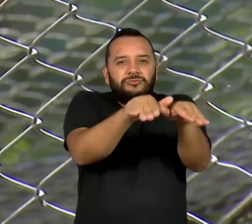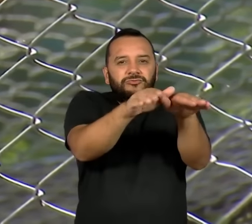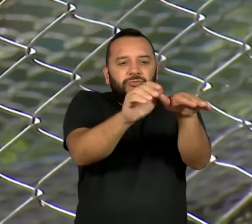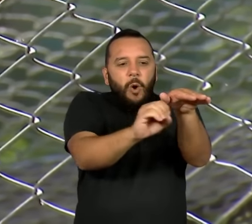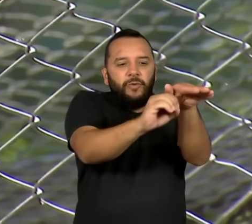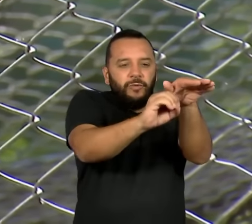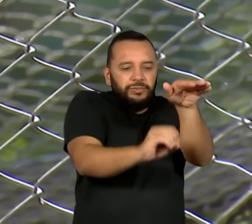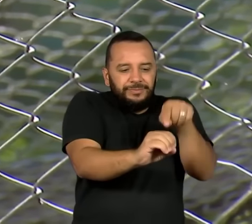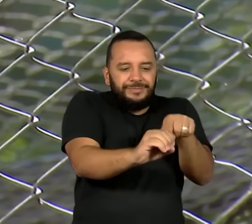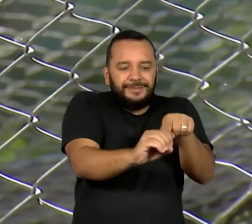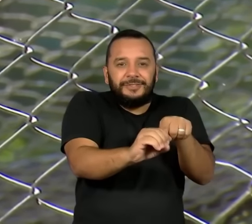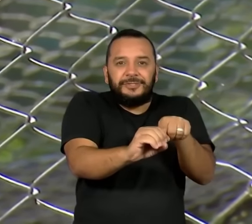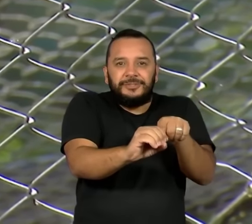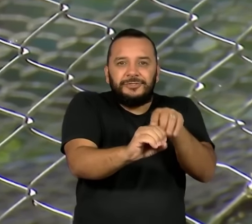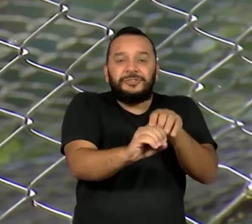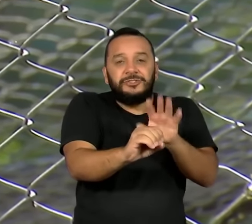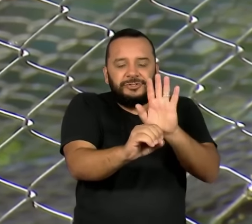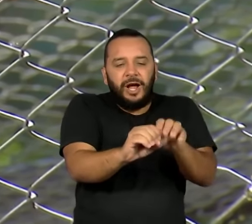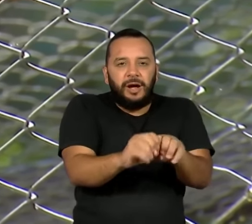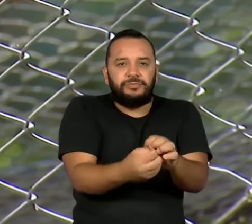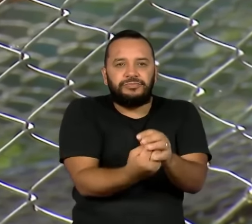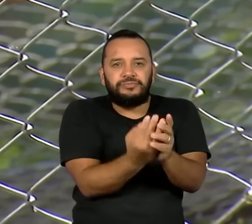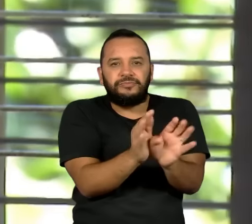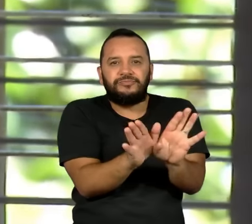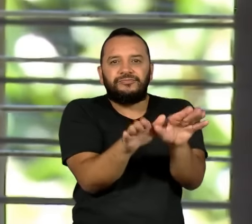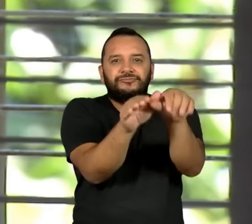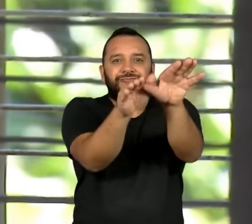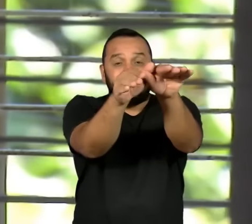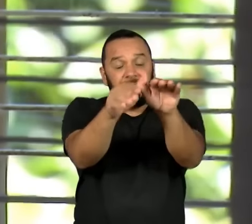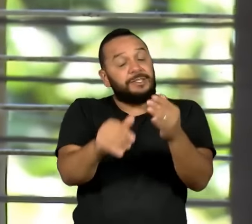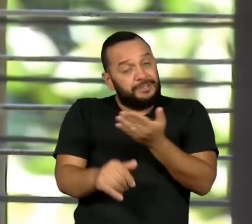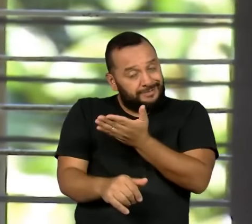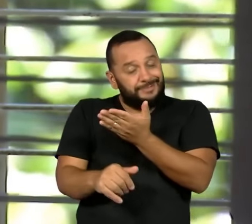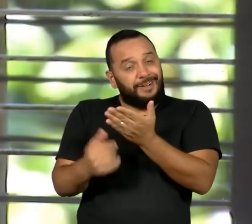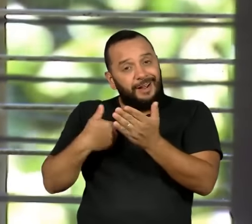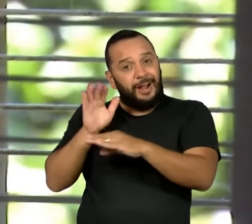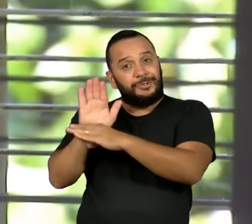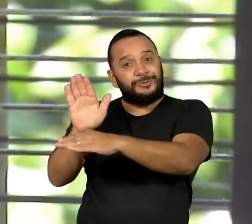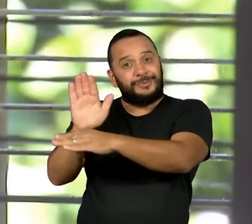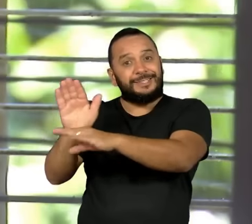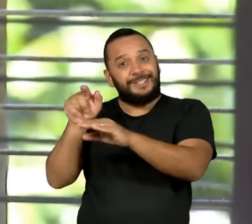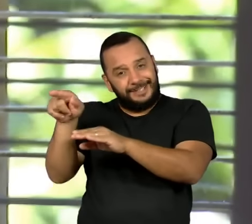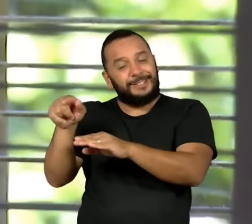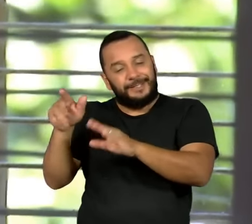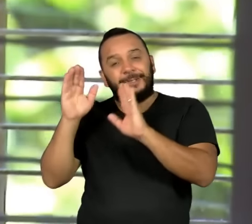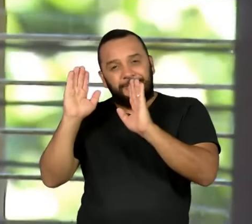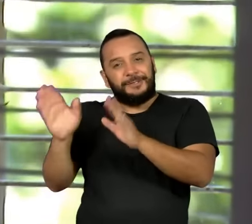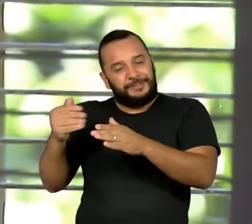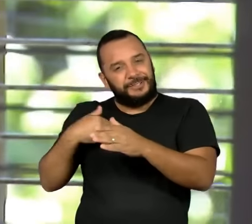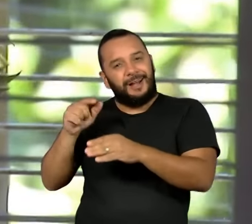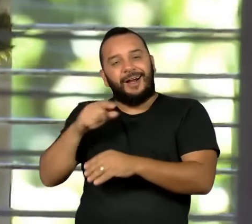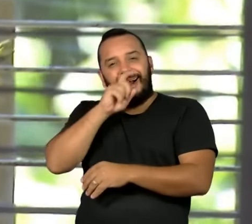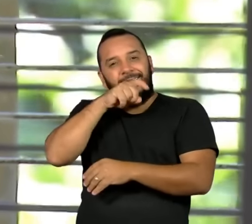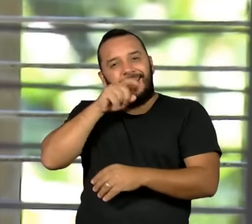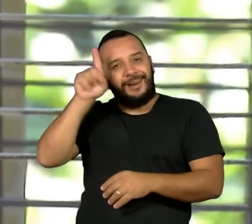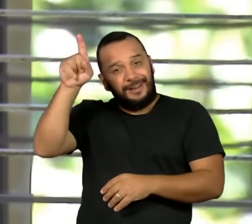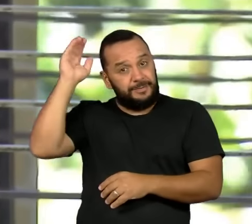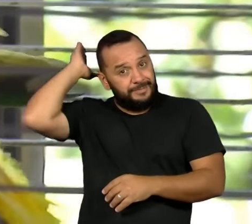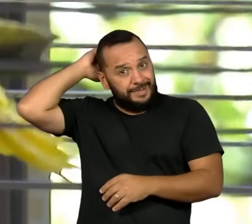reintroduzido a arara juba na região de Belém, de onde ela está extinta há mais de 80 anos. Então a gente acha que